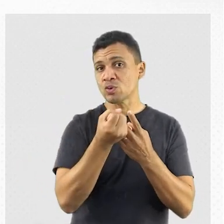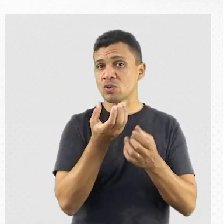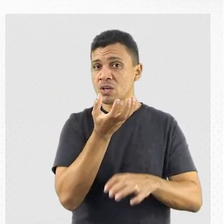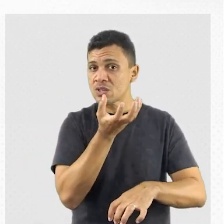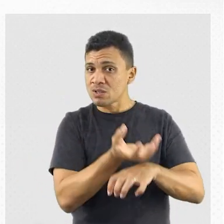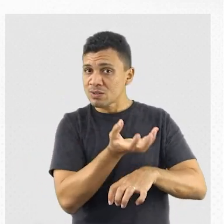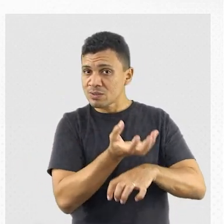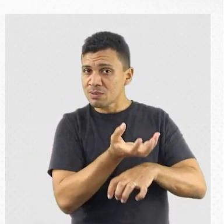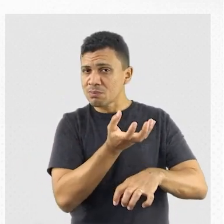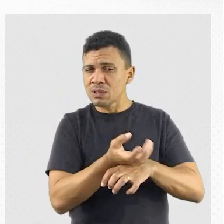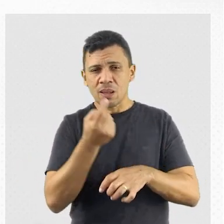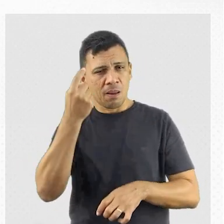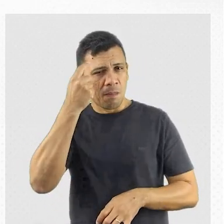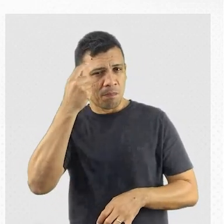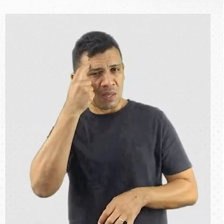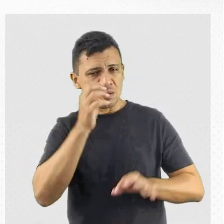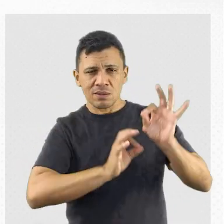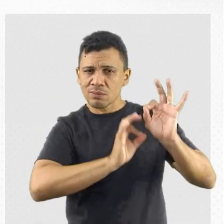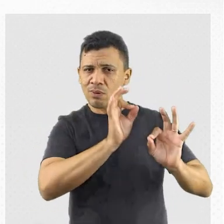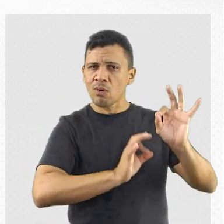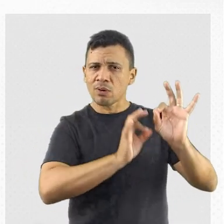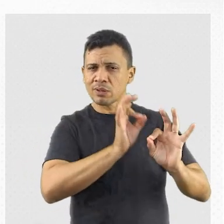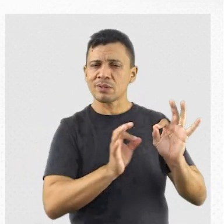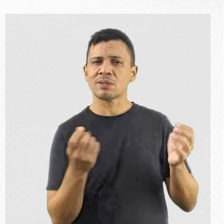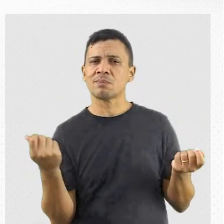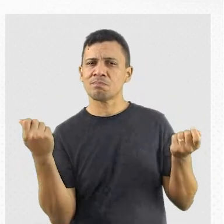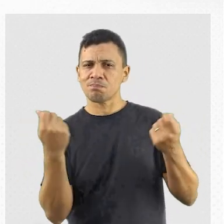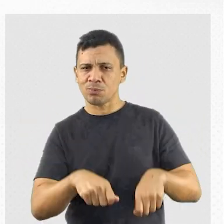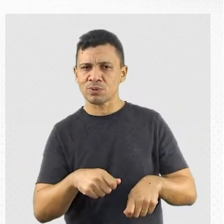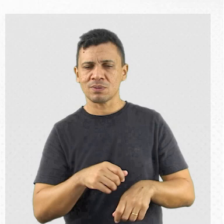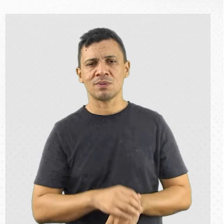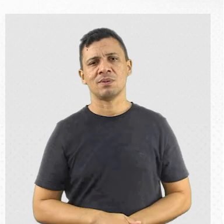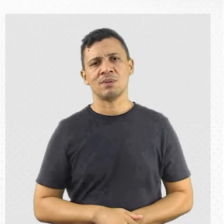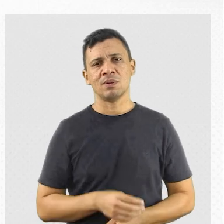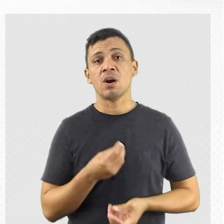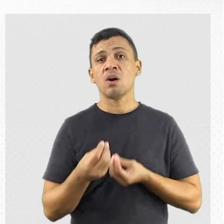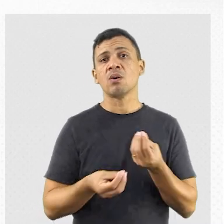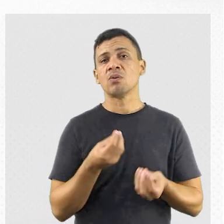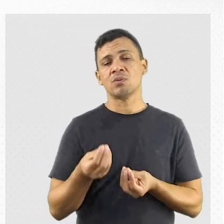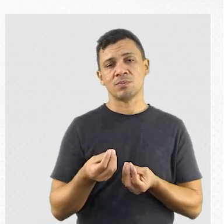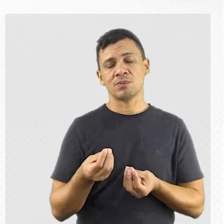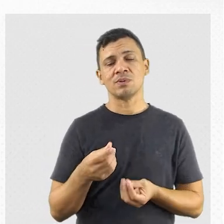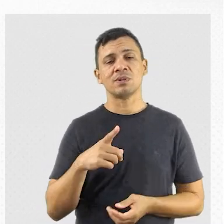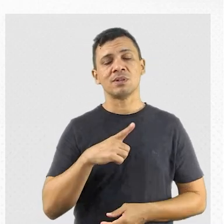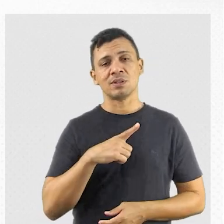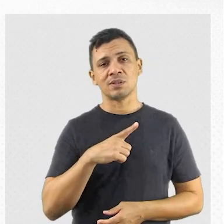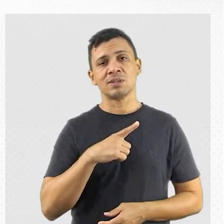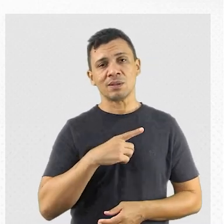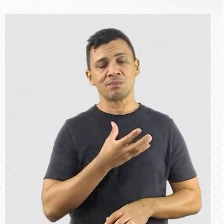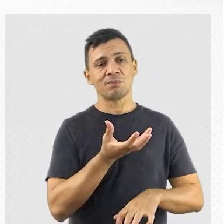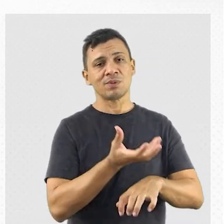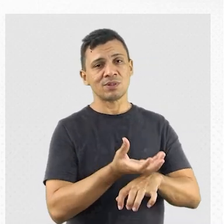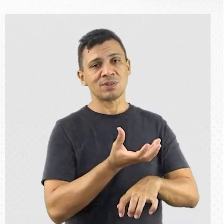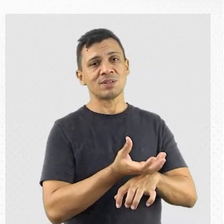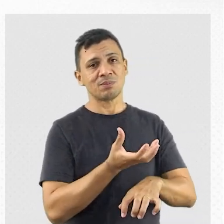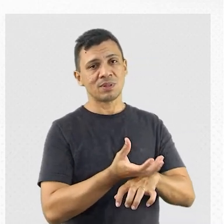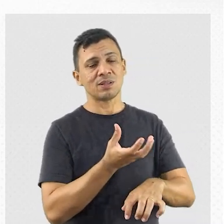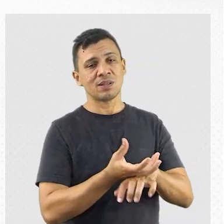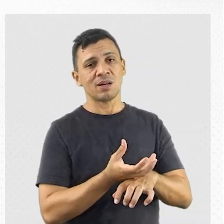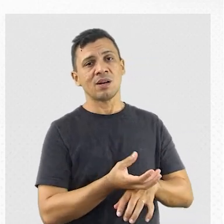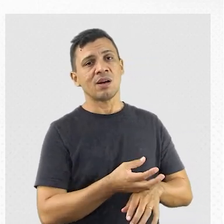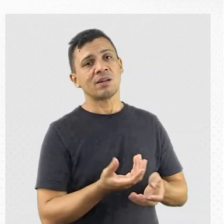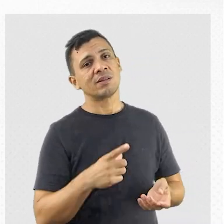uma reflexão mais calma e mais crítica, a gente começa a se perceber no sentido de, mas que alternativas eu